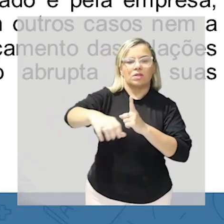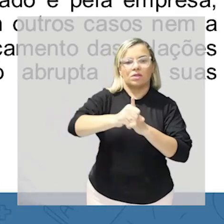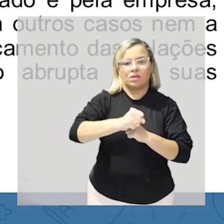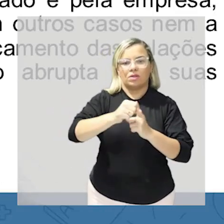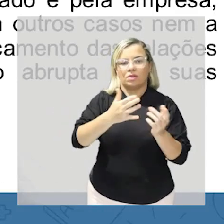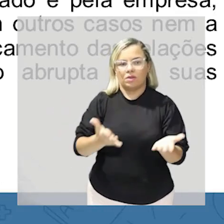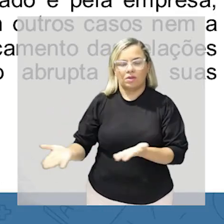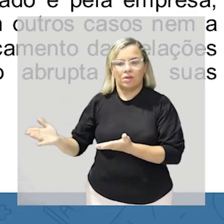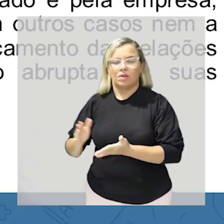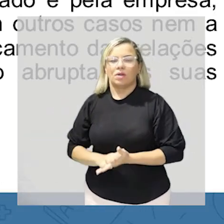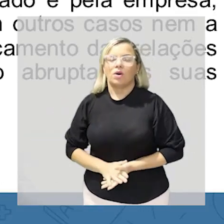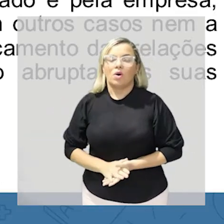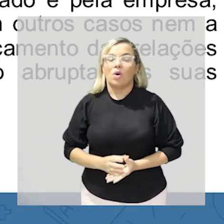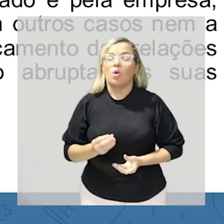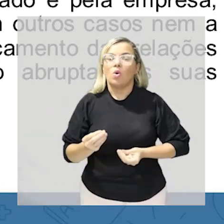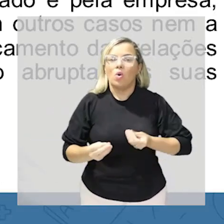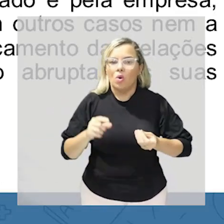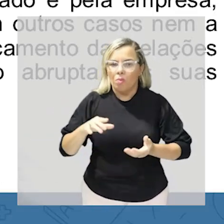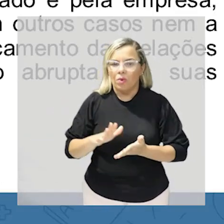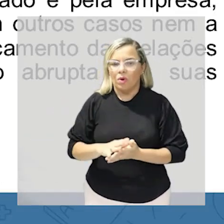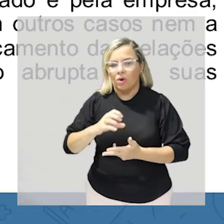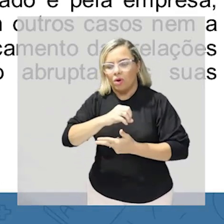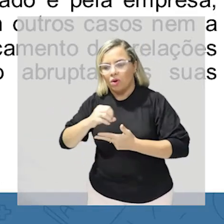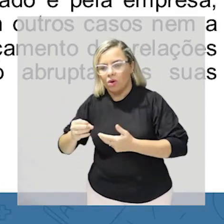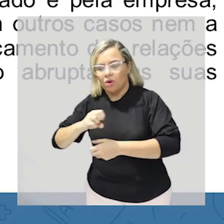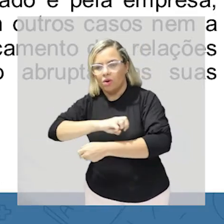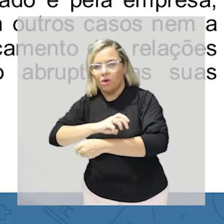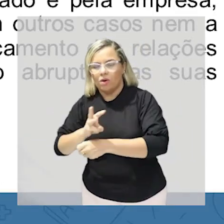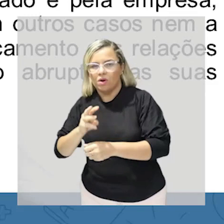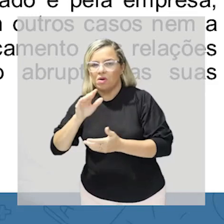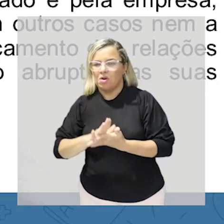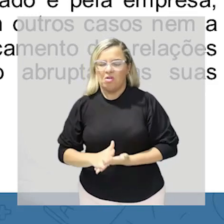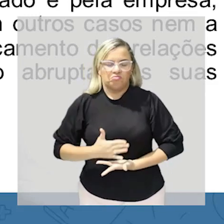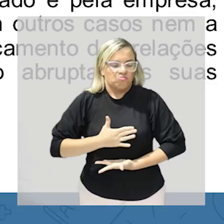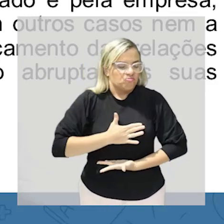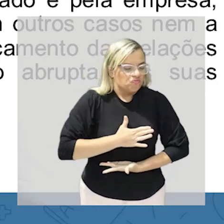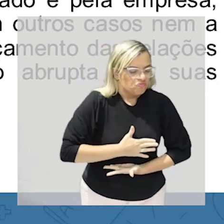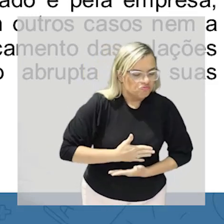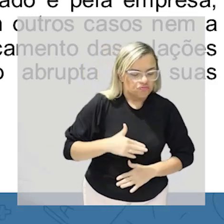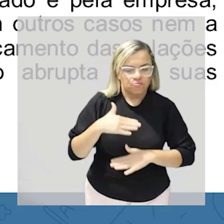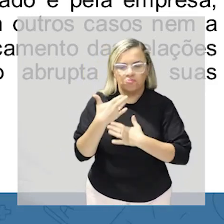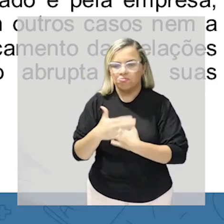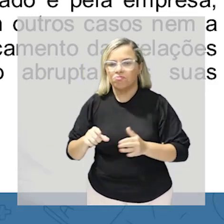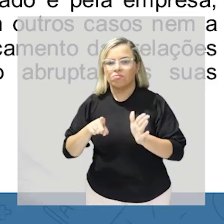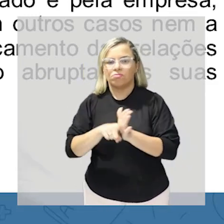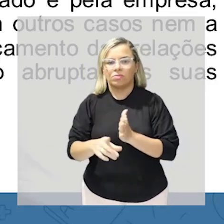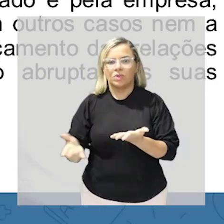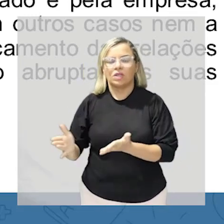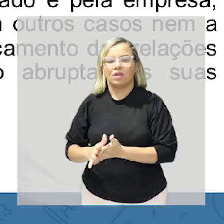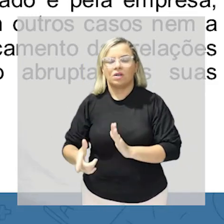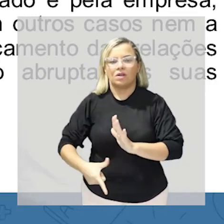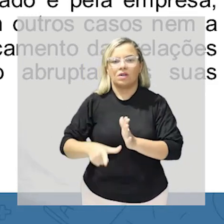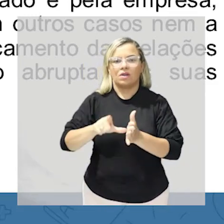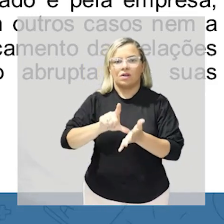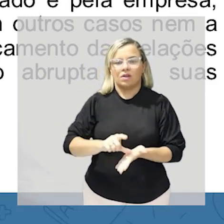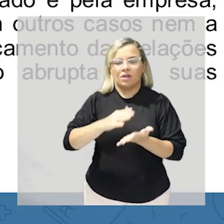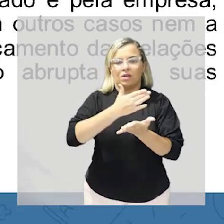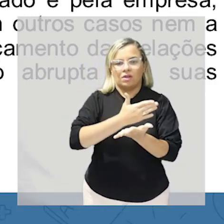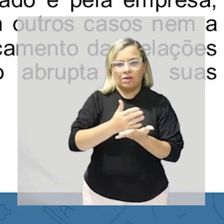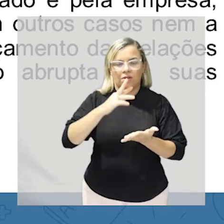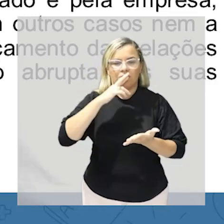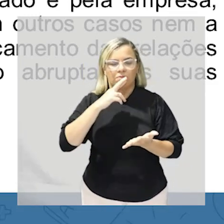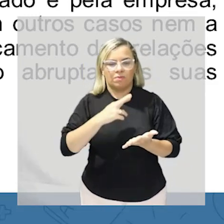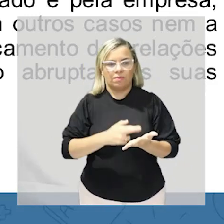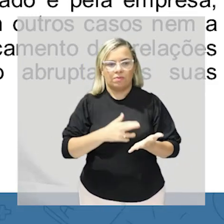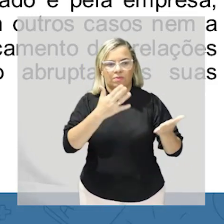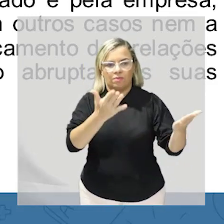Urbano e rural, só para tu ver como o Enem e a UEMA adoram cobrar essa temática, tá? Antes de começar a responder estas